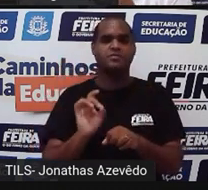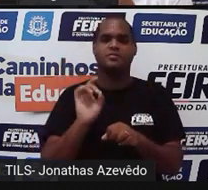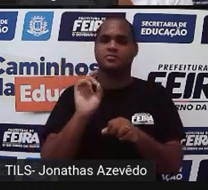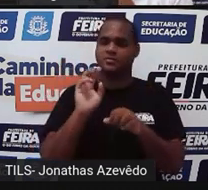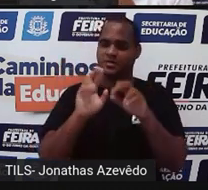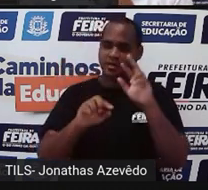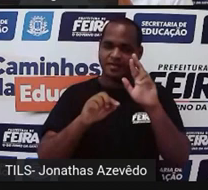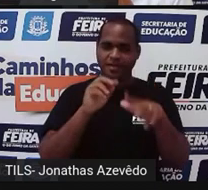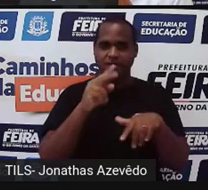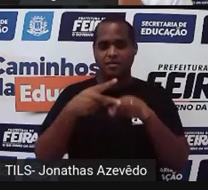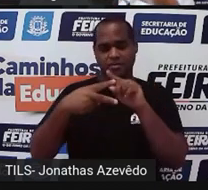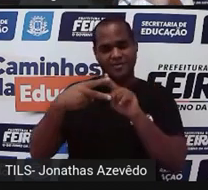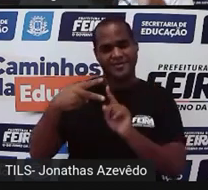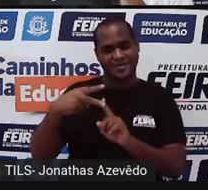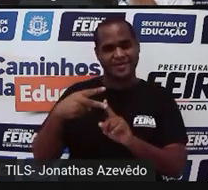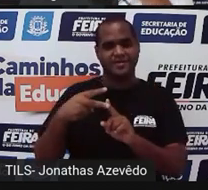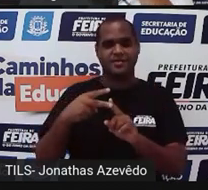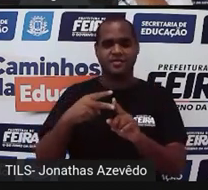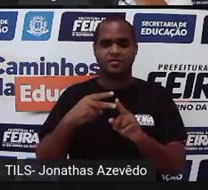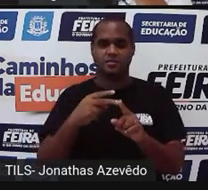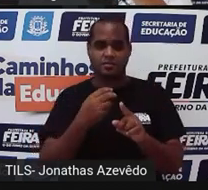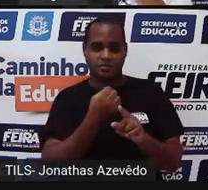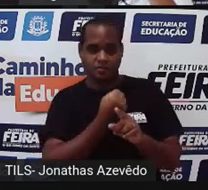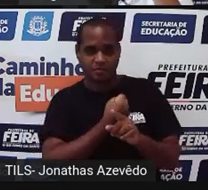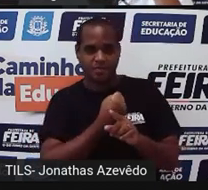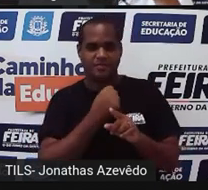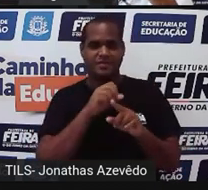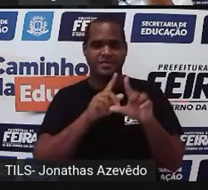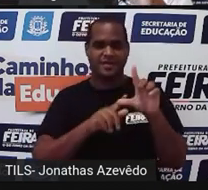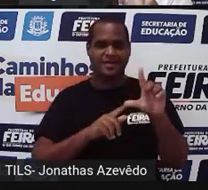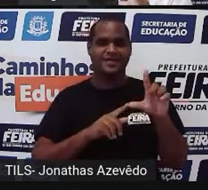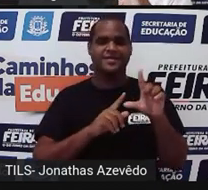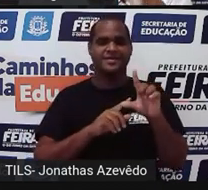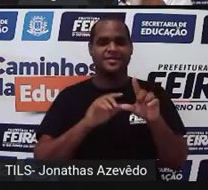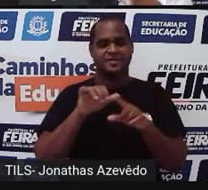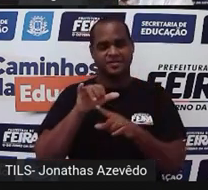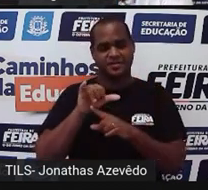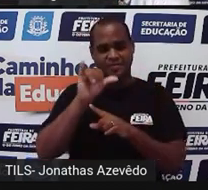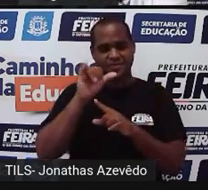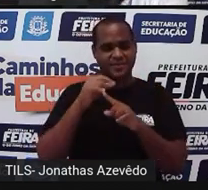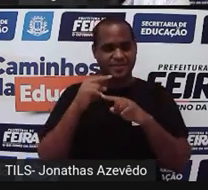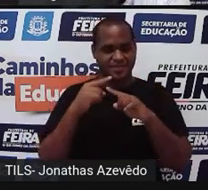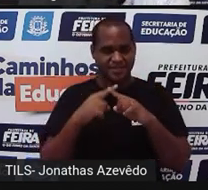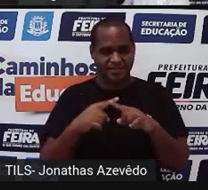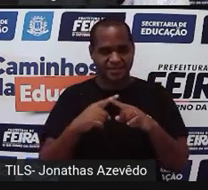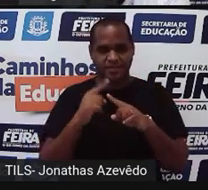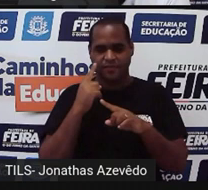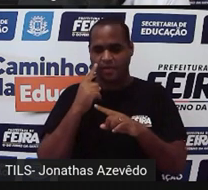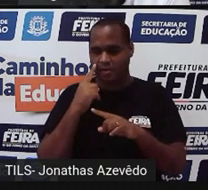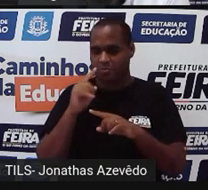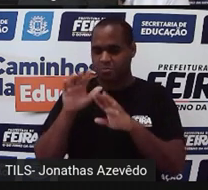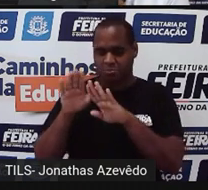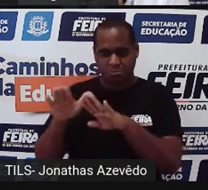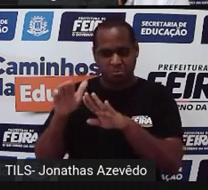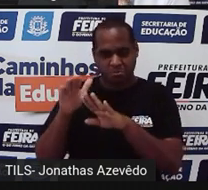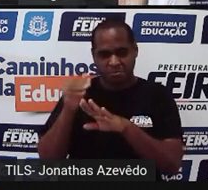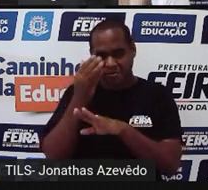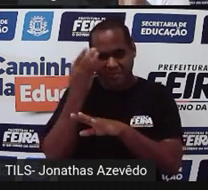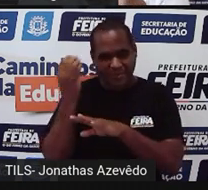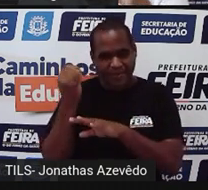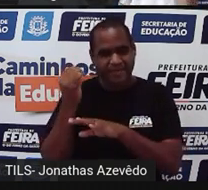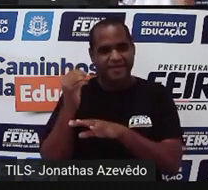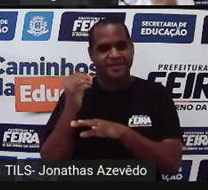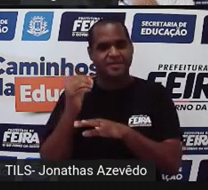tem duas incógnitas, né? X e Y, tá bom? Então, o primeiro passo, isolar uma das incógnitas. Como